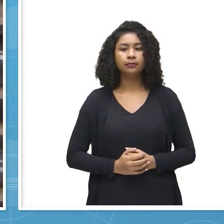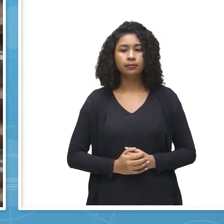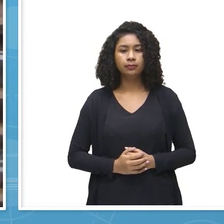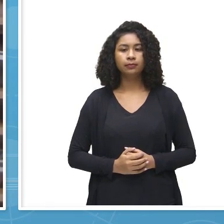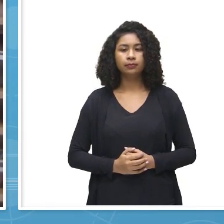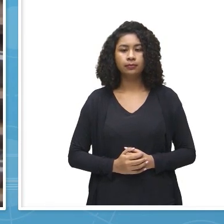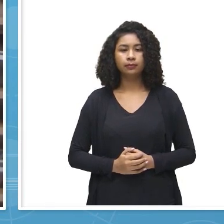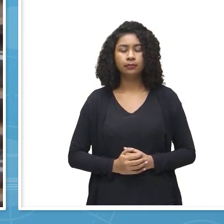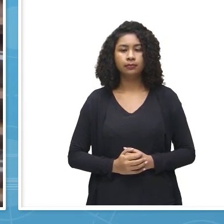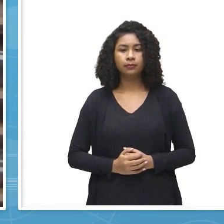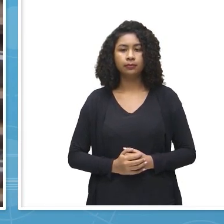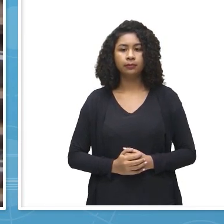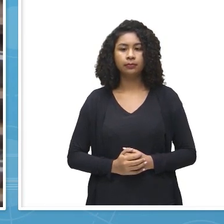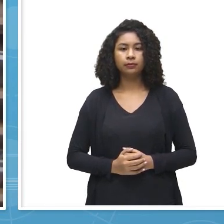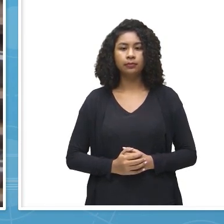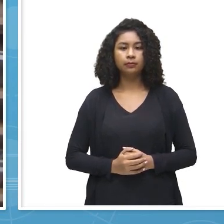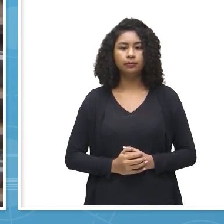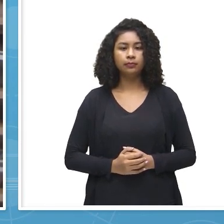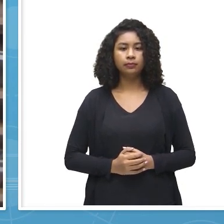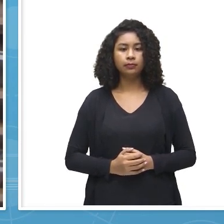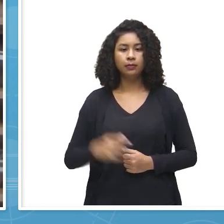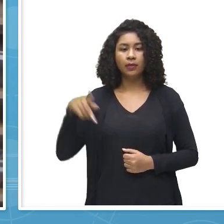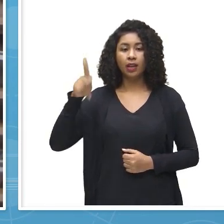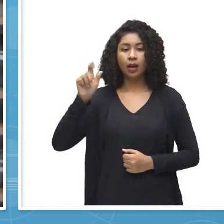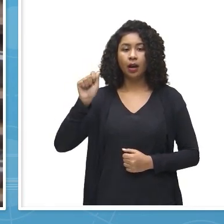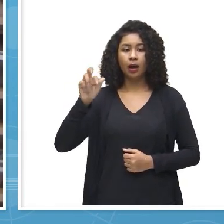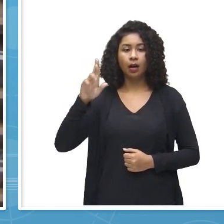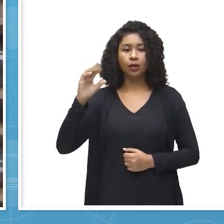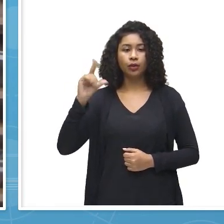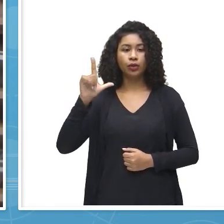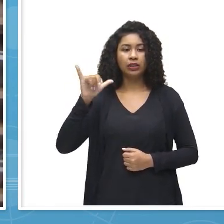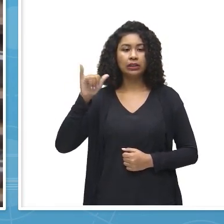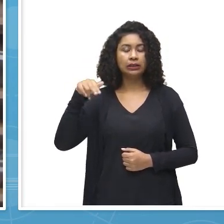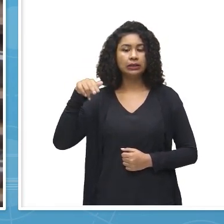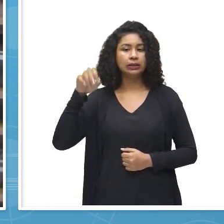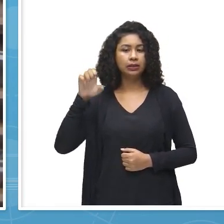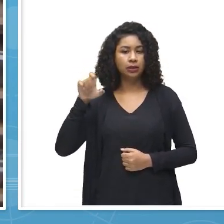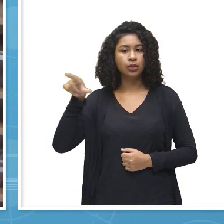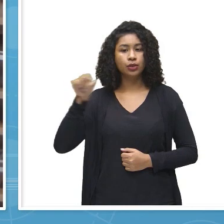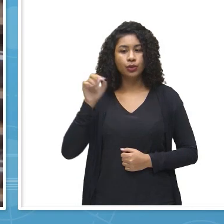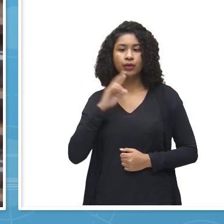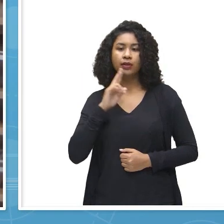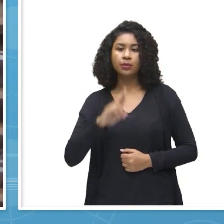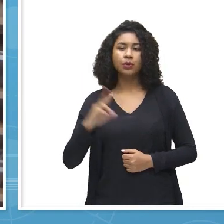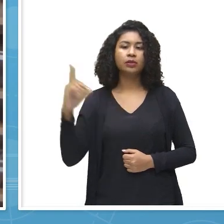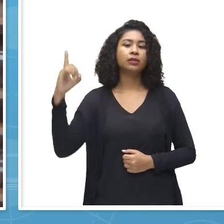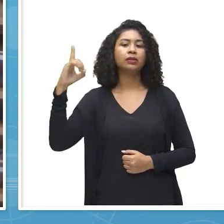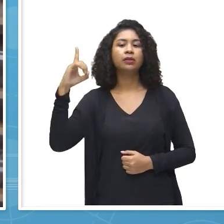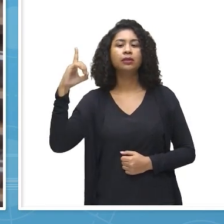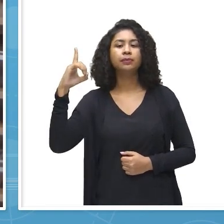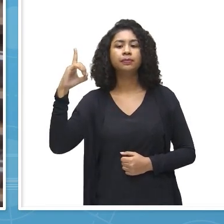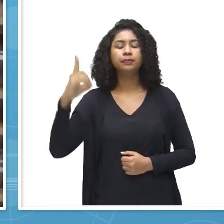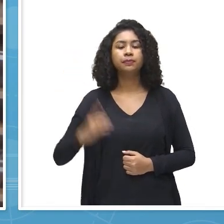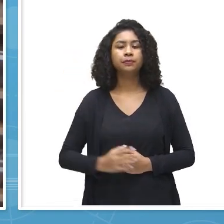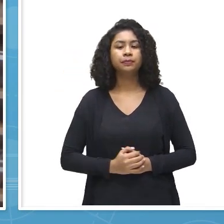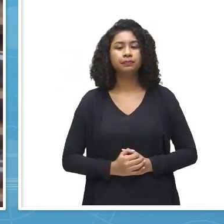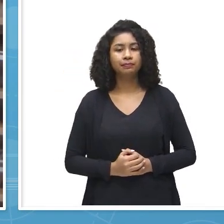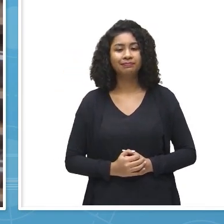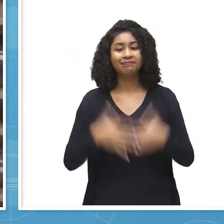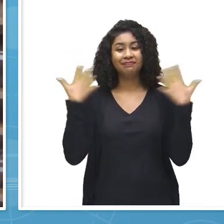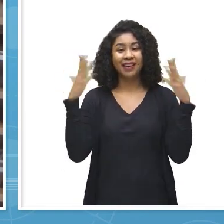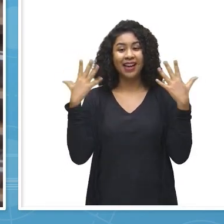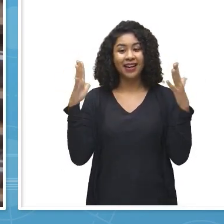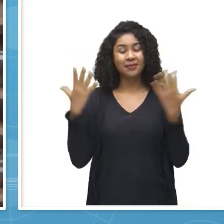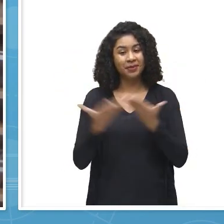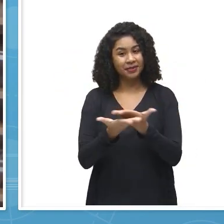está correto. A Caroline colocou a letra D de dado também. Então, parabéns,